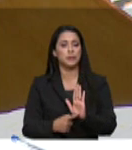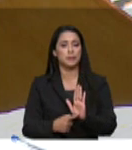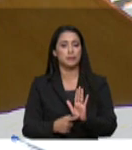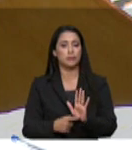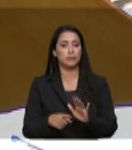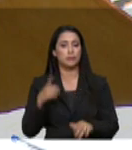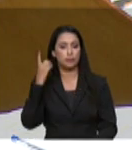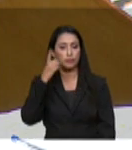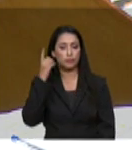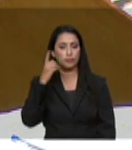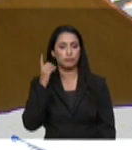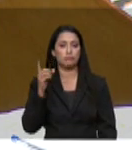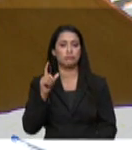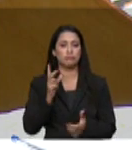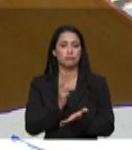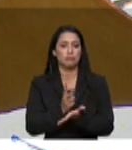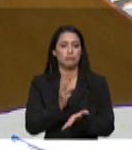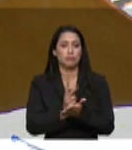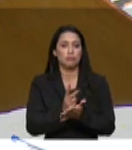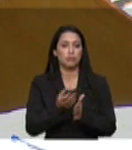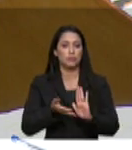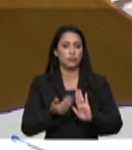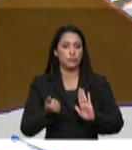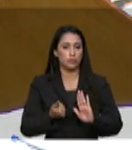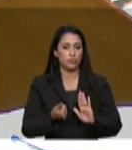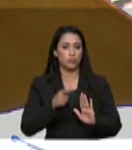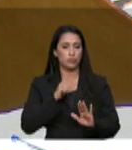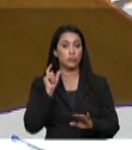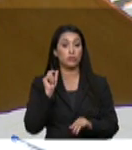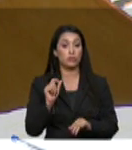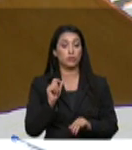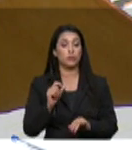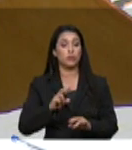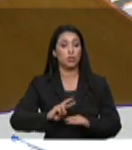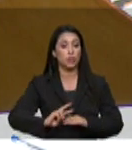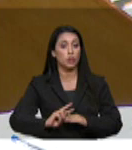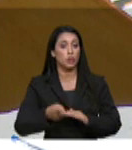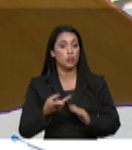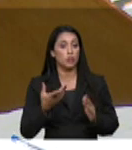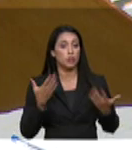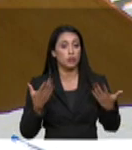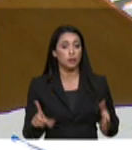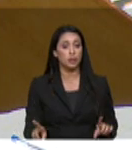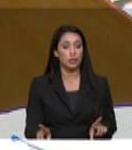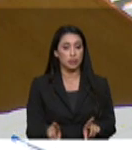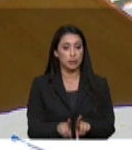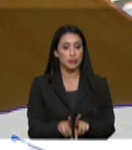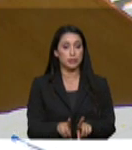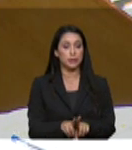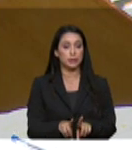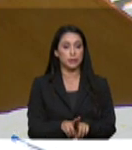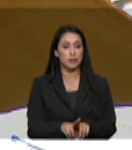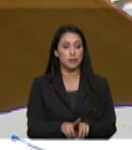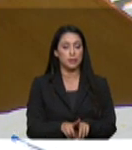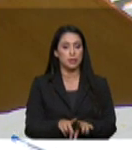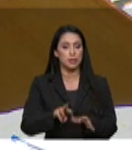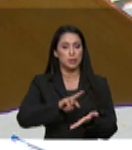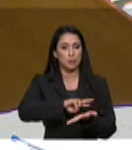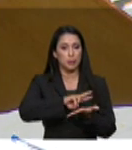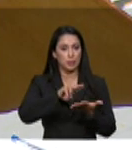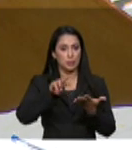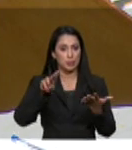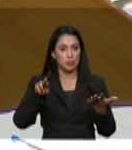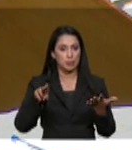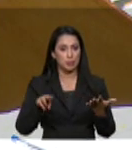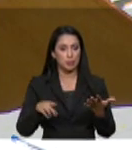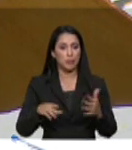ainda que feitas fora do exercício estrito do mandato mas em consequência deste também são abrangidos pela